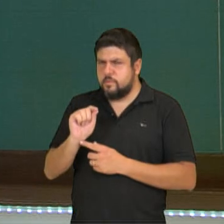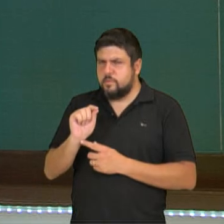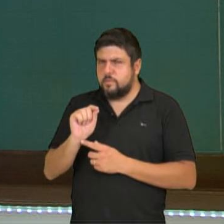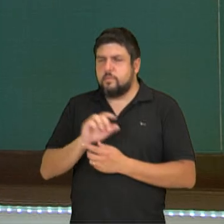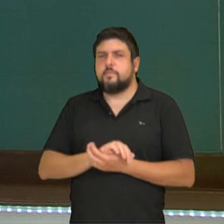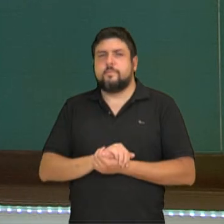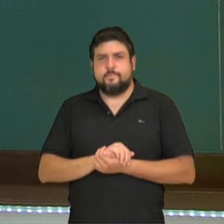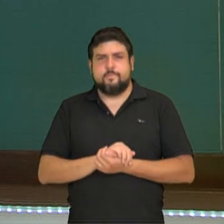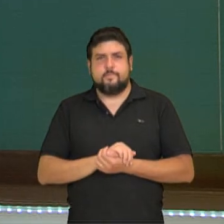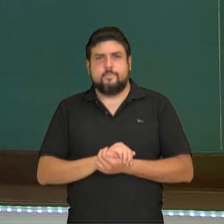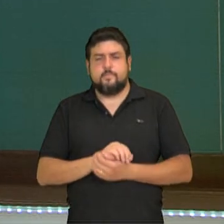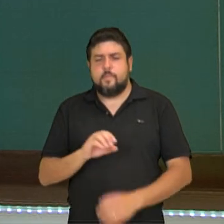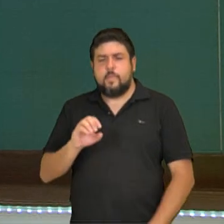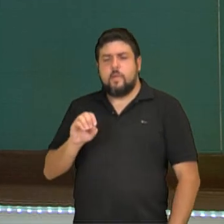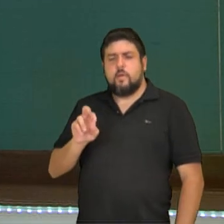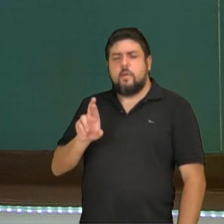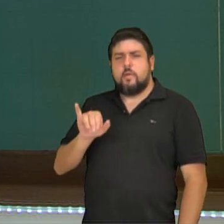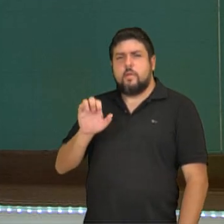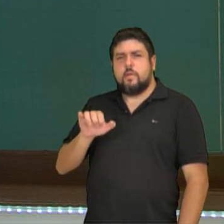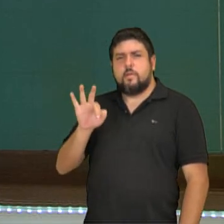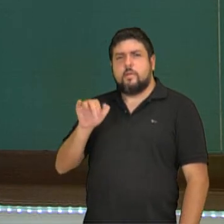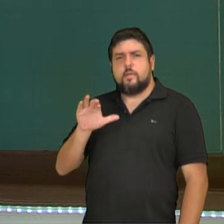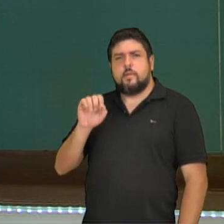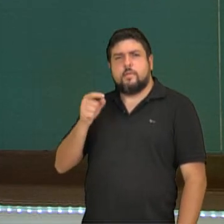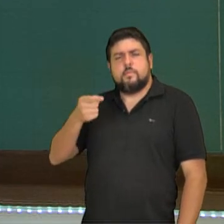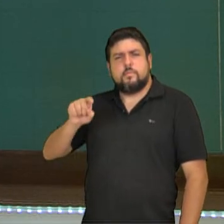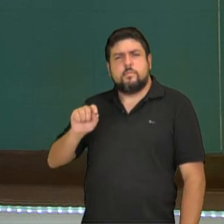sobre orientação, o que vocês imaginaram?